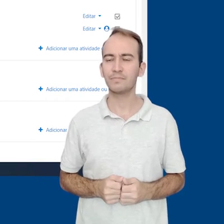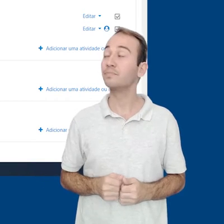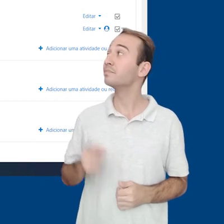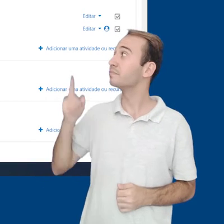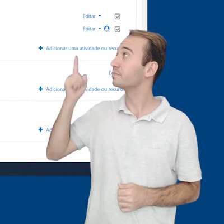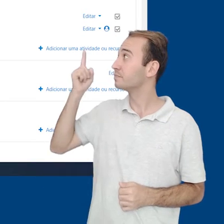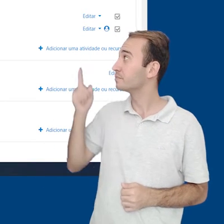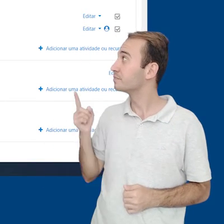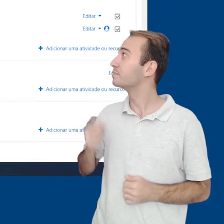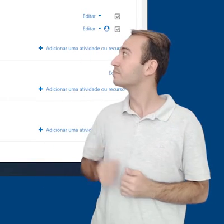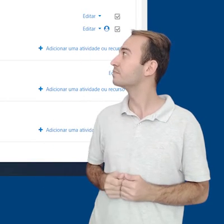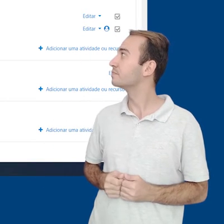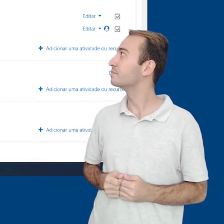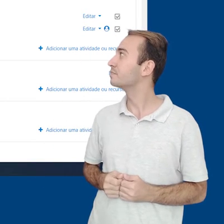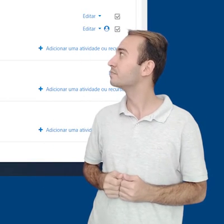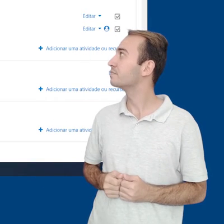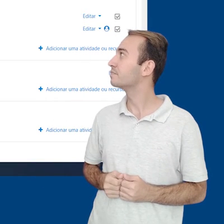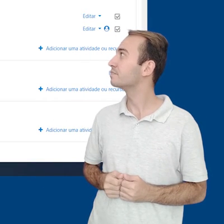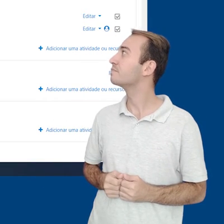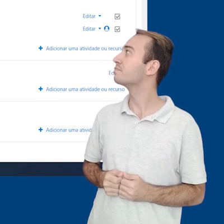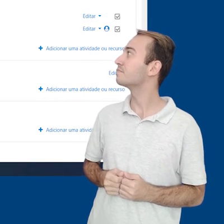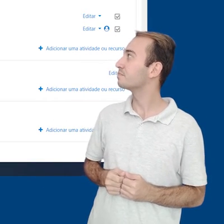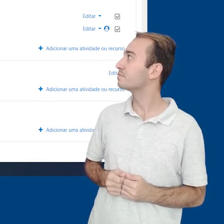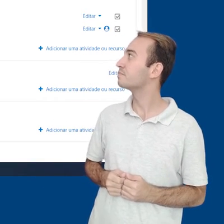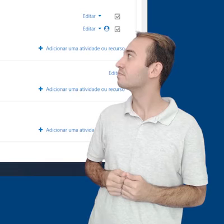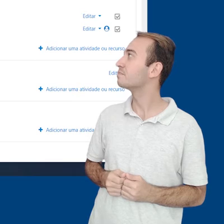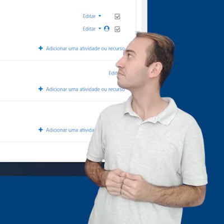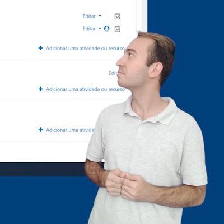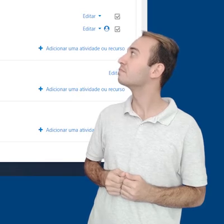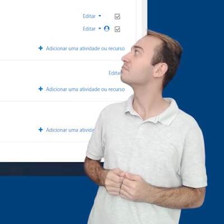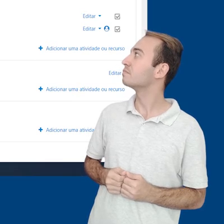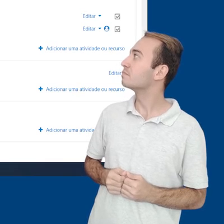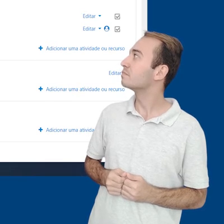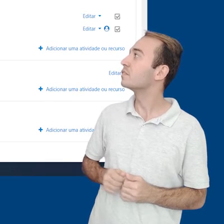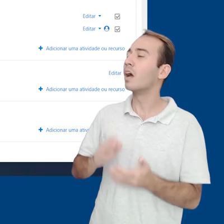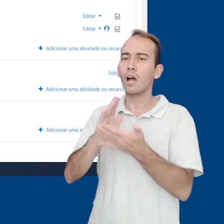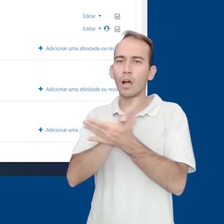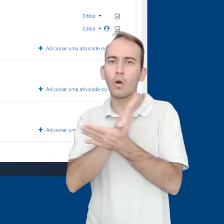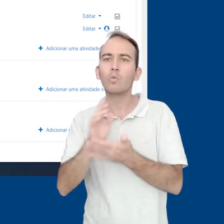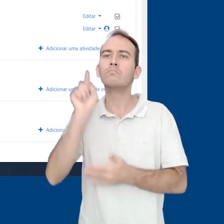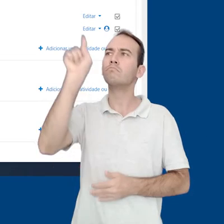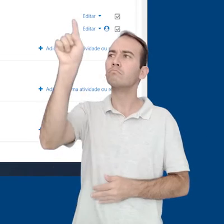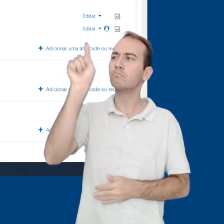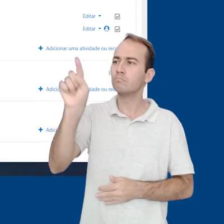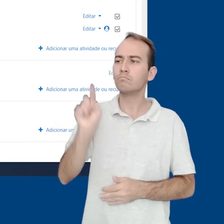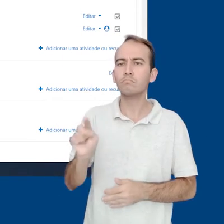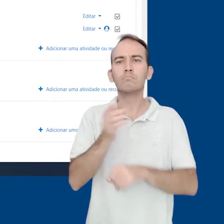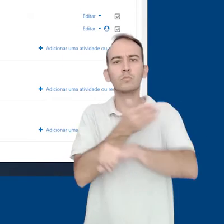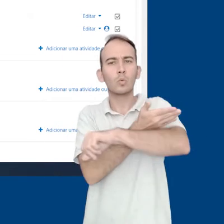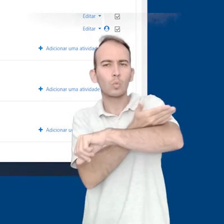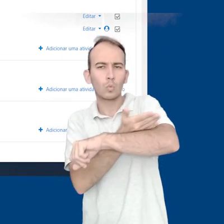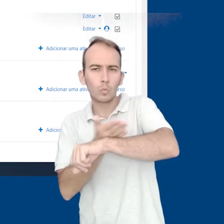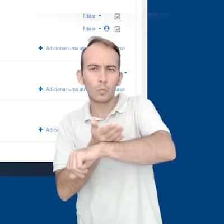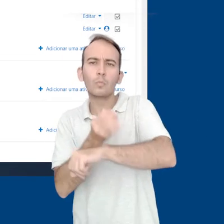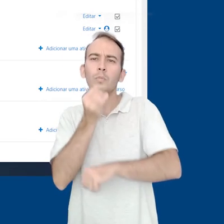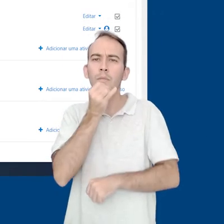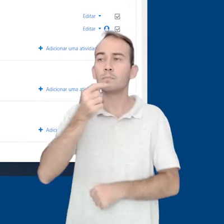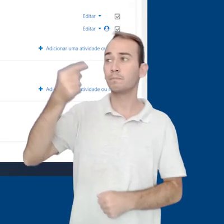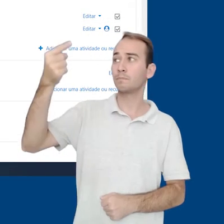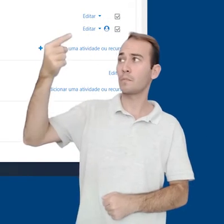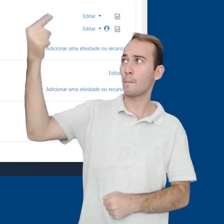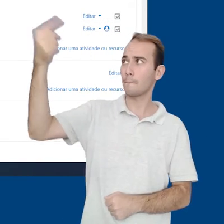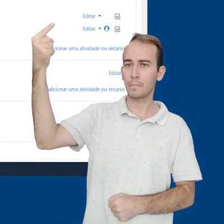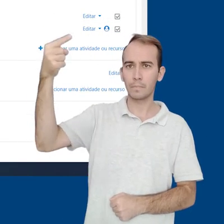em cada item inserido eu vou ter alguns botões que são comuns. O primeiro botão,